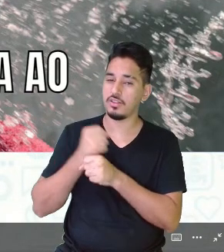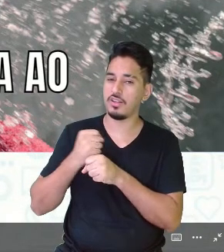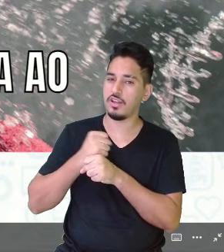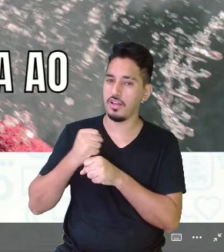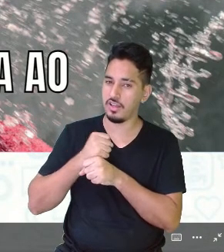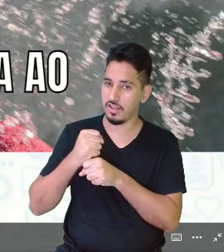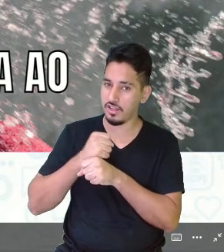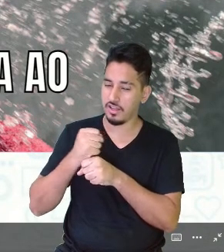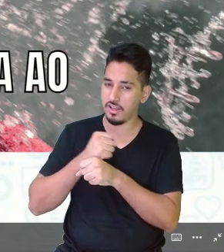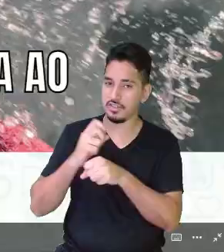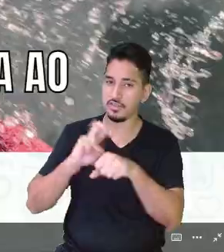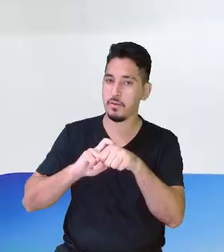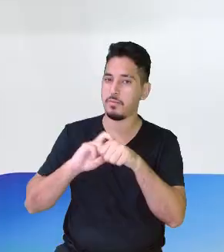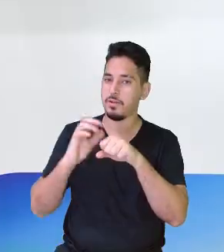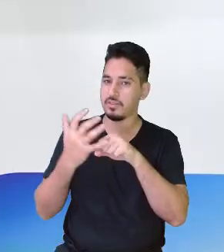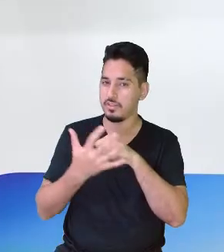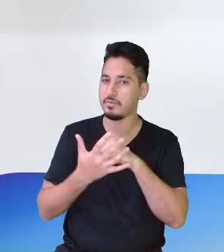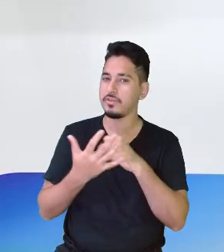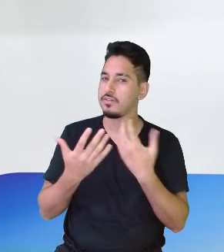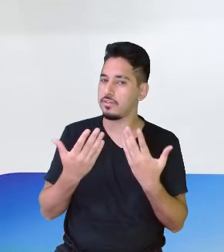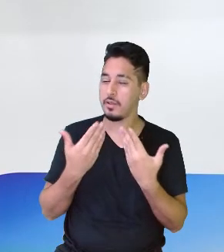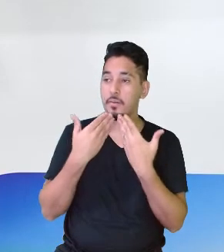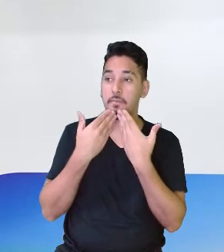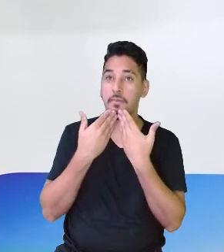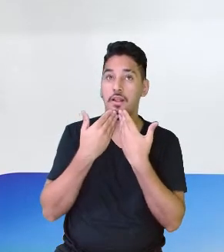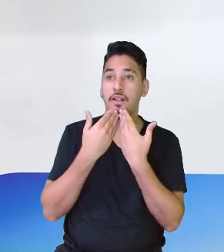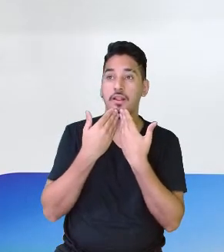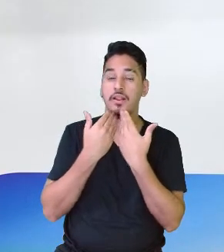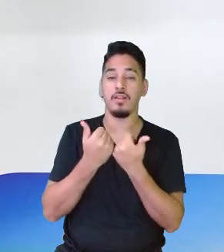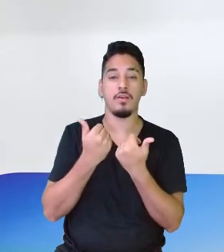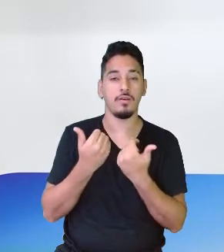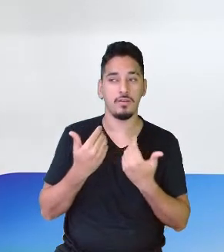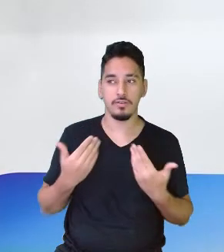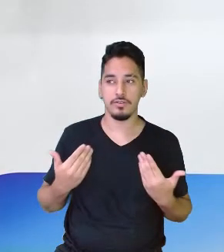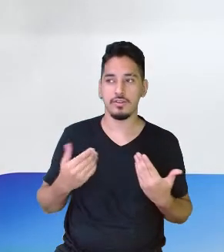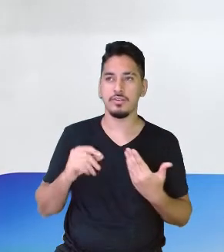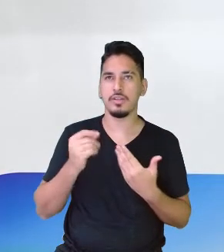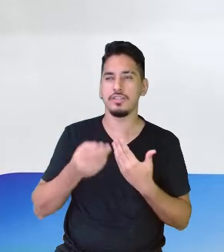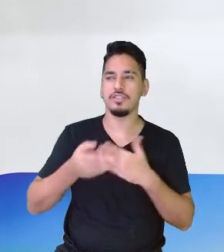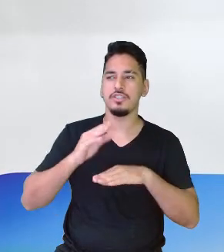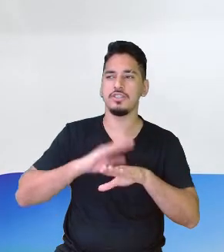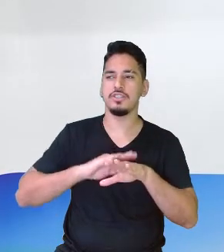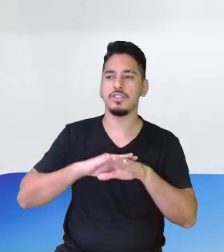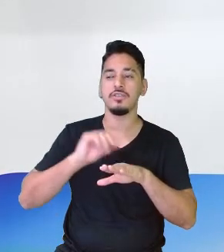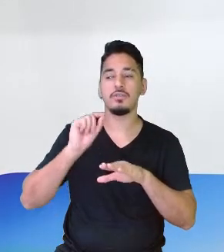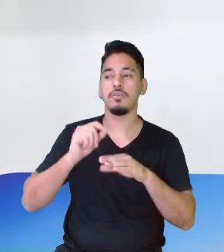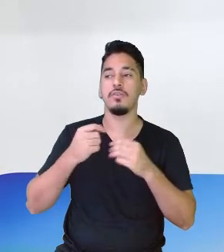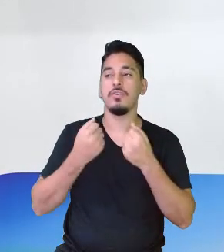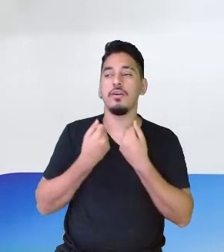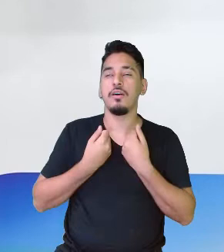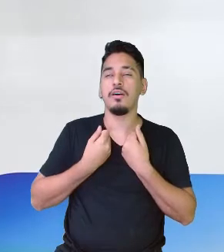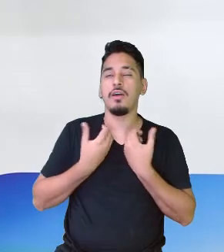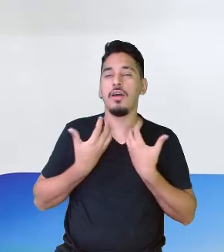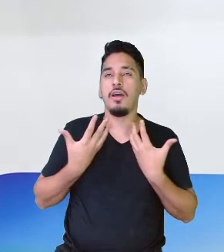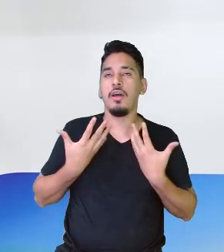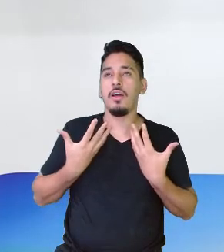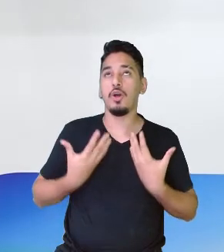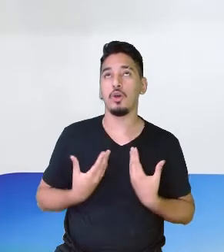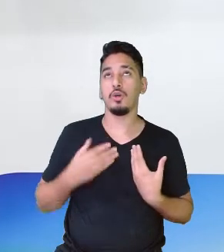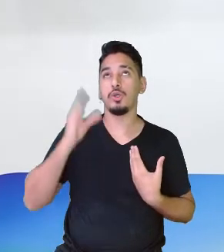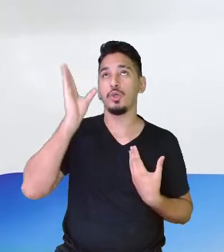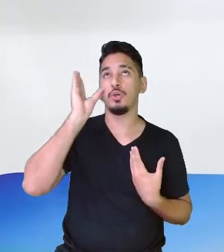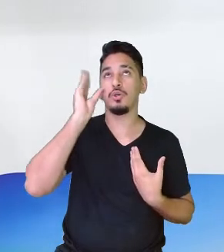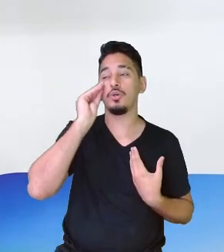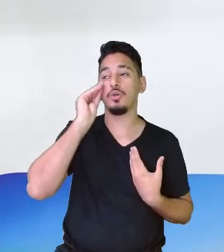é verdade, né? Não tem sensação melhor do que essa. E a gente subentende o quê? O alívio. Por que a gente subentende